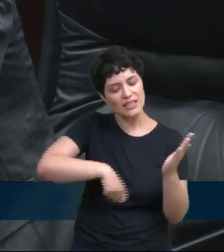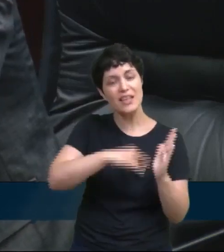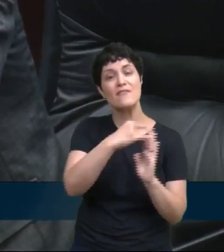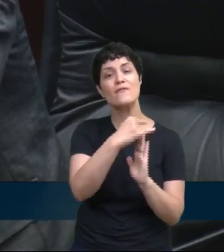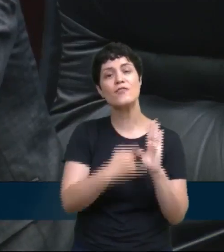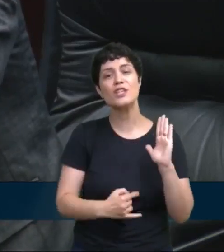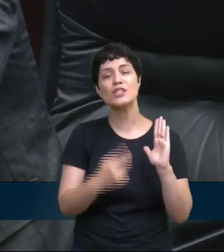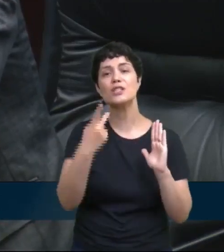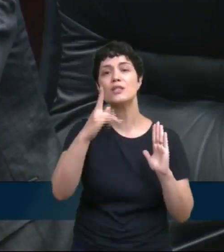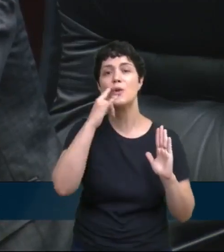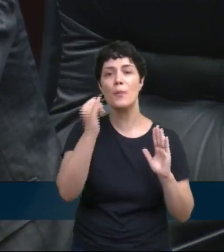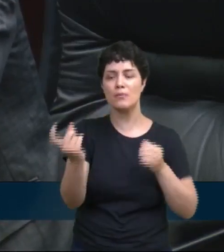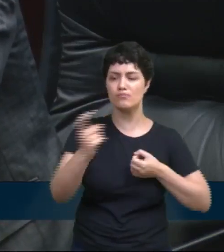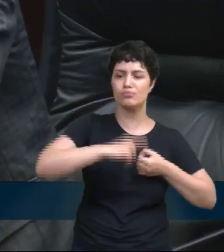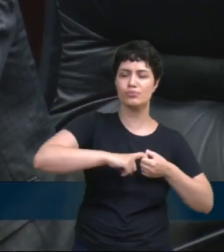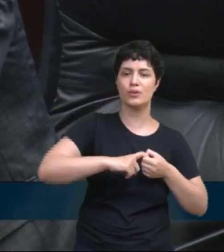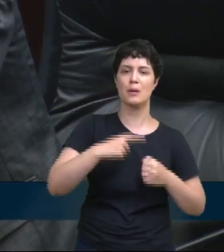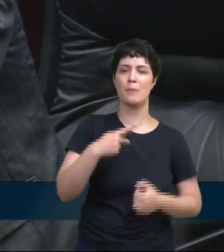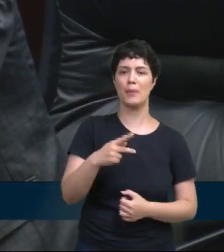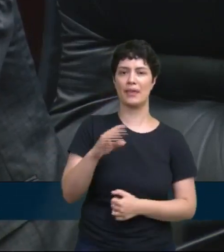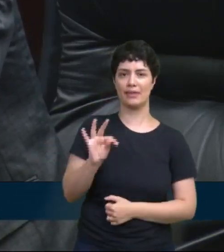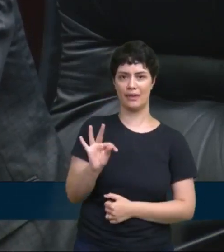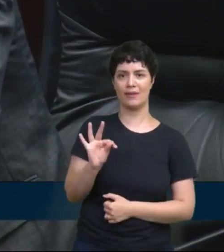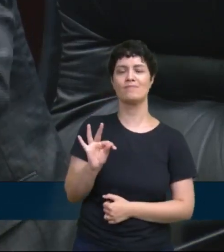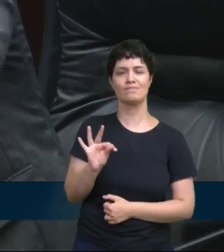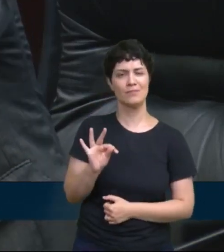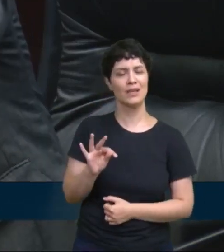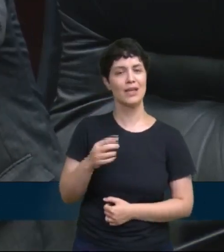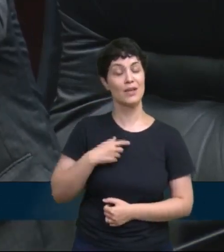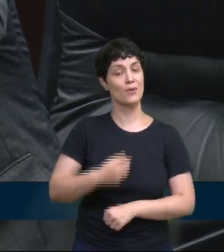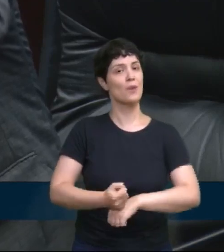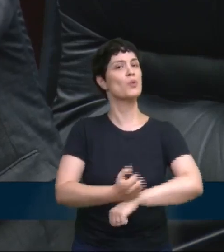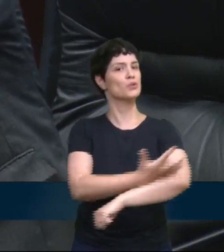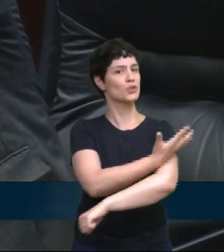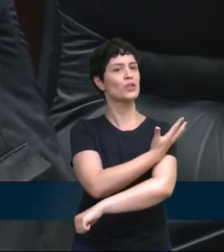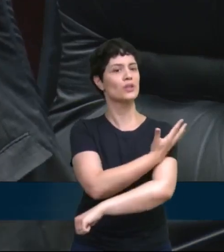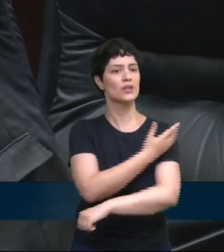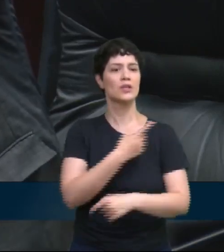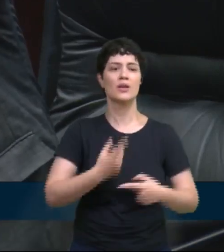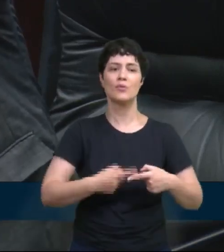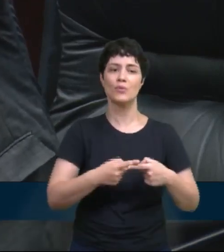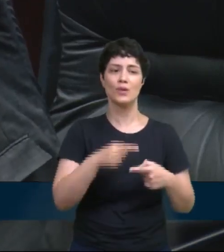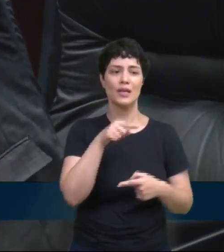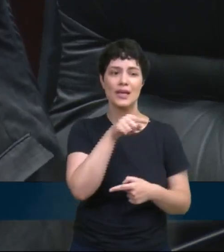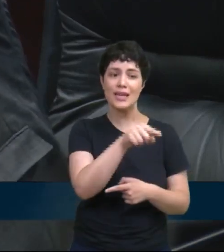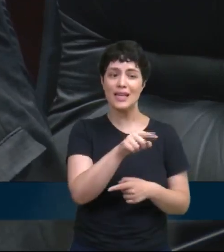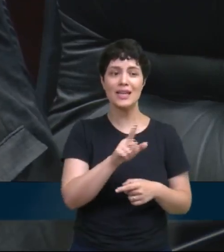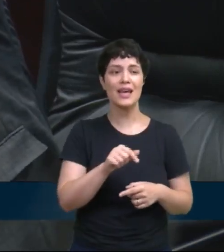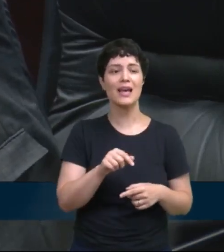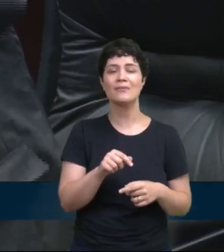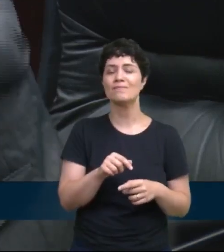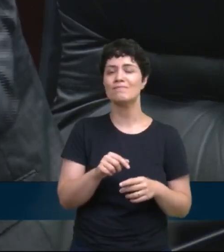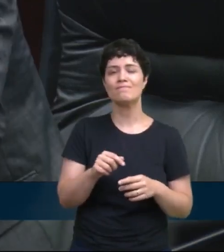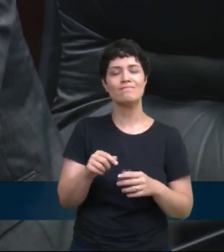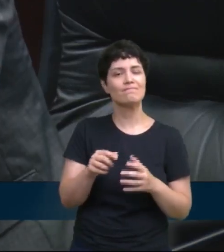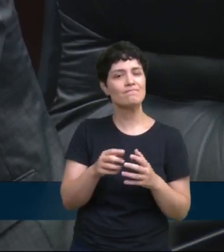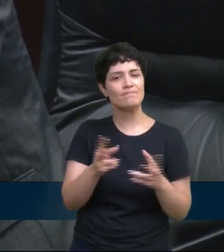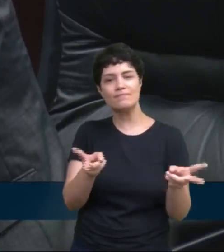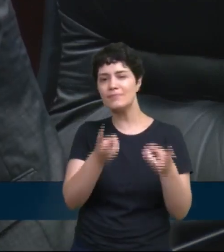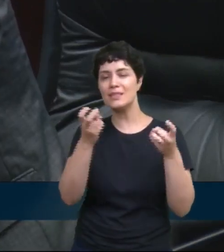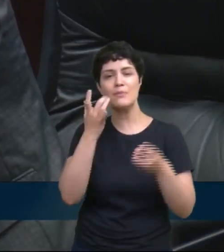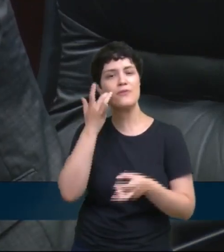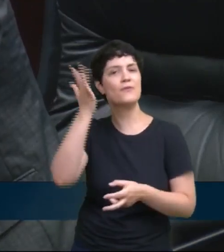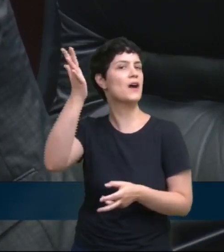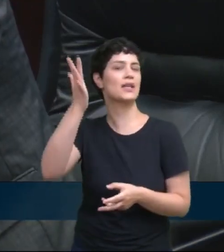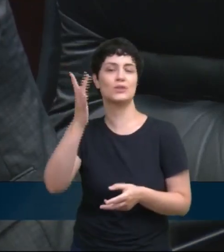emocionante do homem que ele é, do bem que ele fez ao Paraná e de longe, disparado, como ele faz com os 2 dedos quando discursa, o melhor